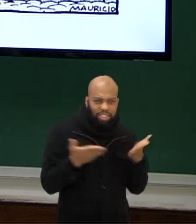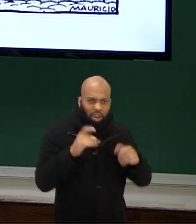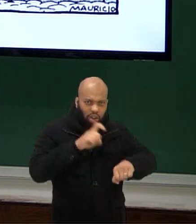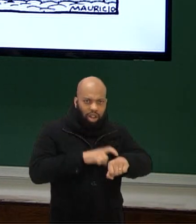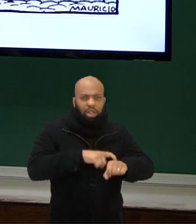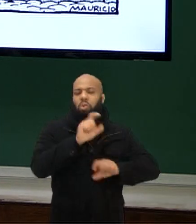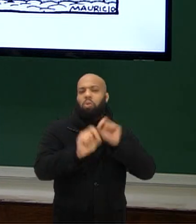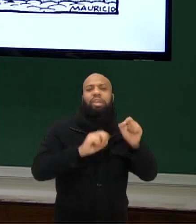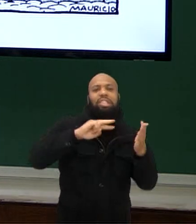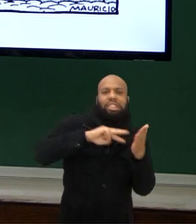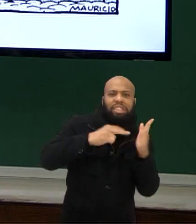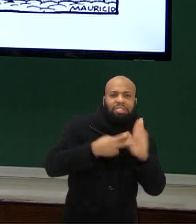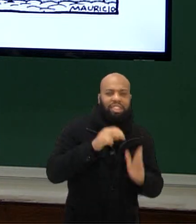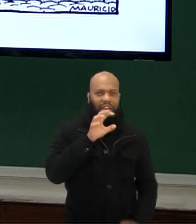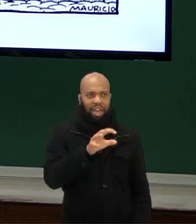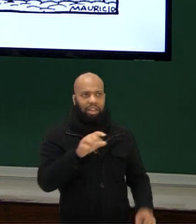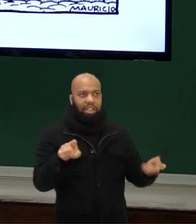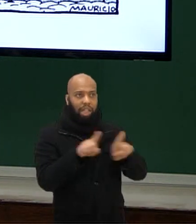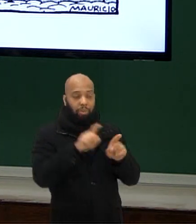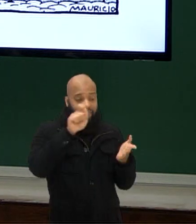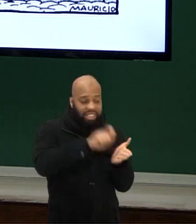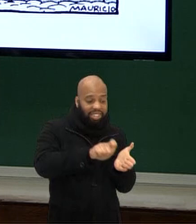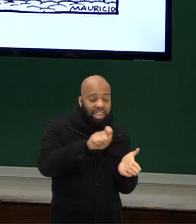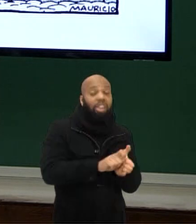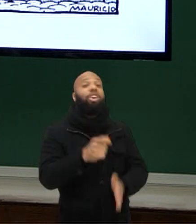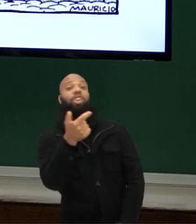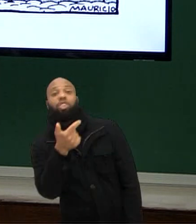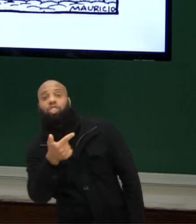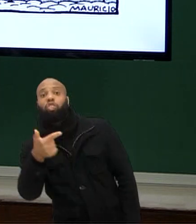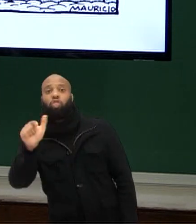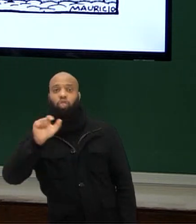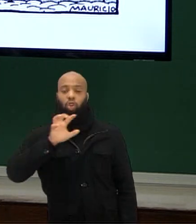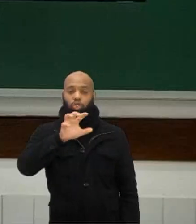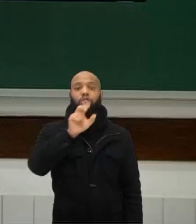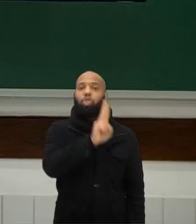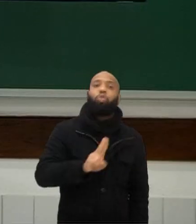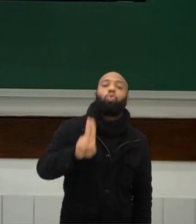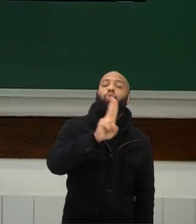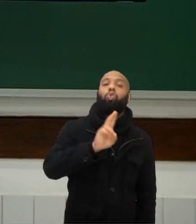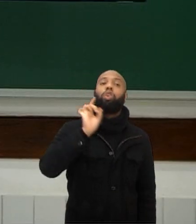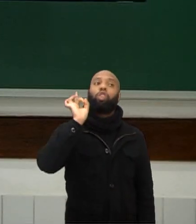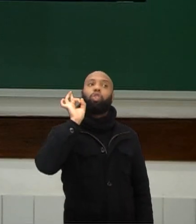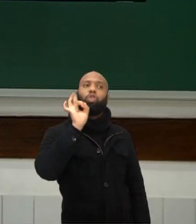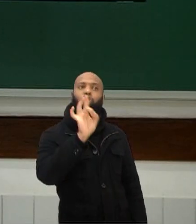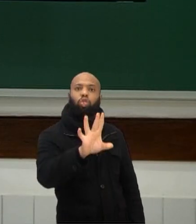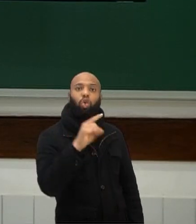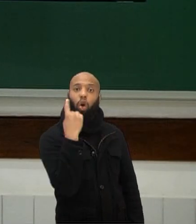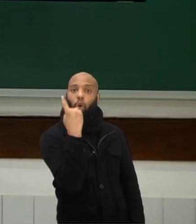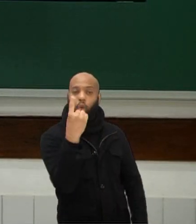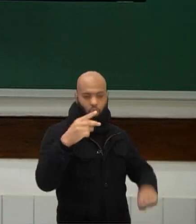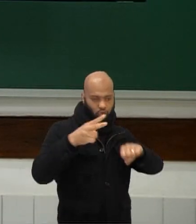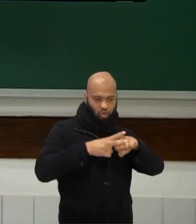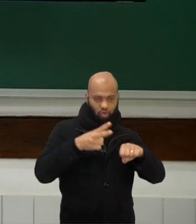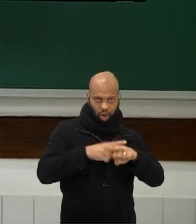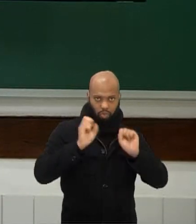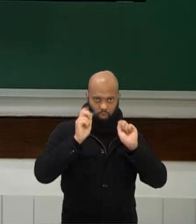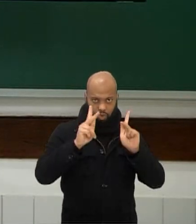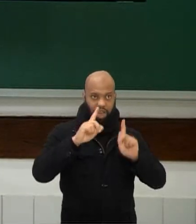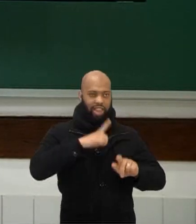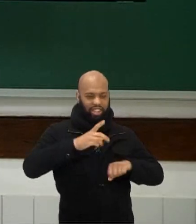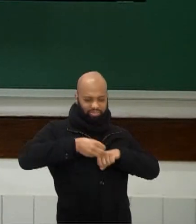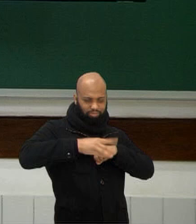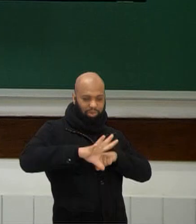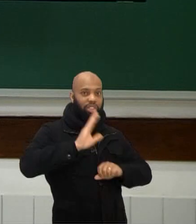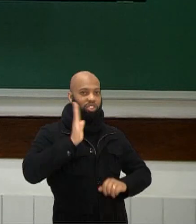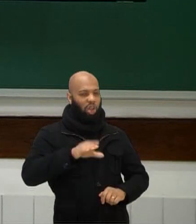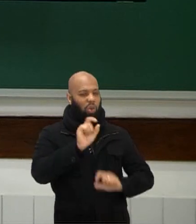essa locução verbal. E reescrever a locução verbal utilizando apenas um verbo. Então, eu já tenho ali uma dica